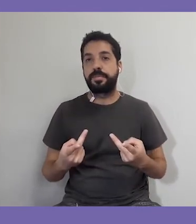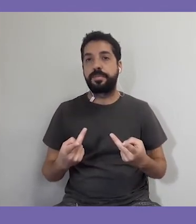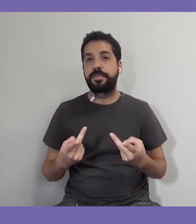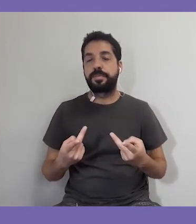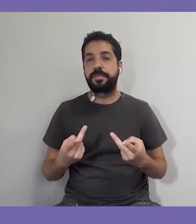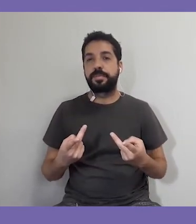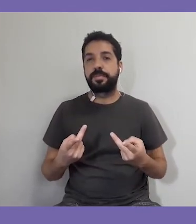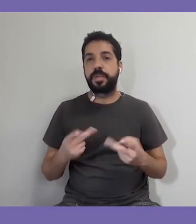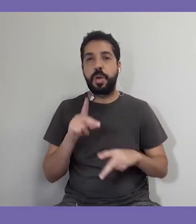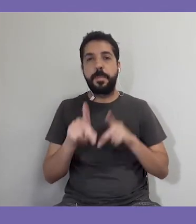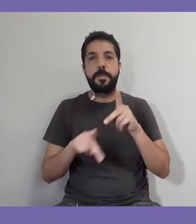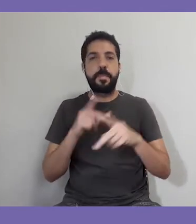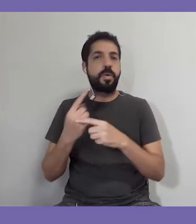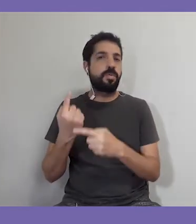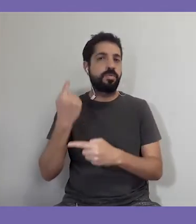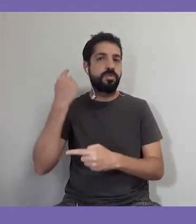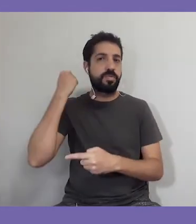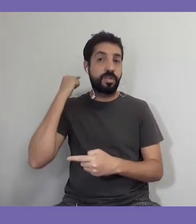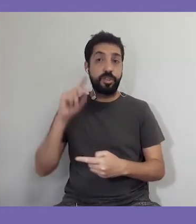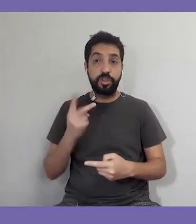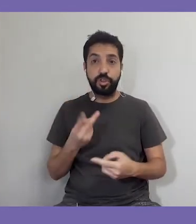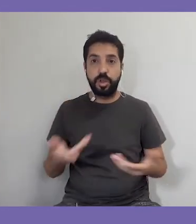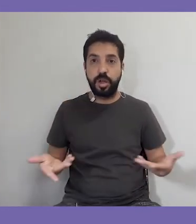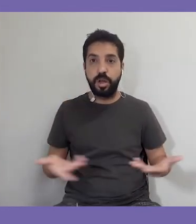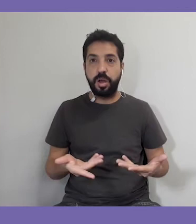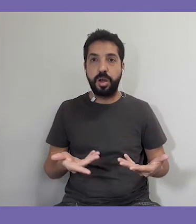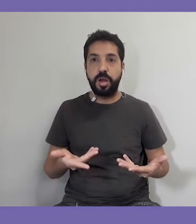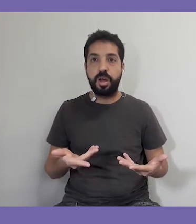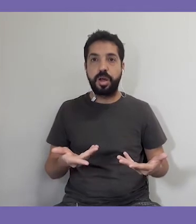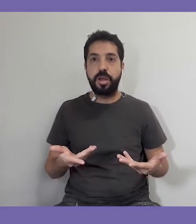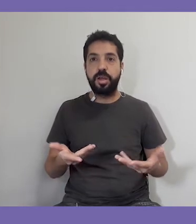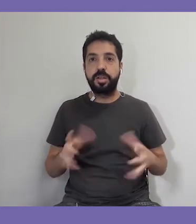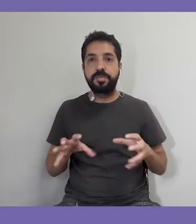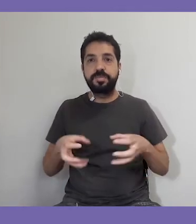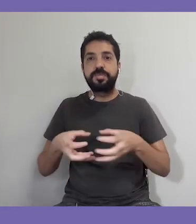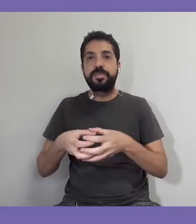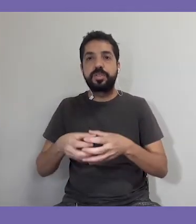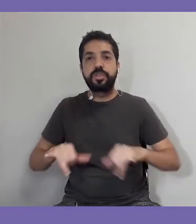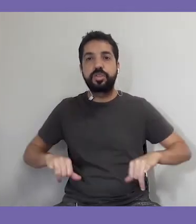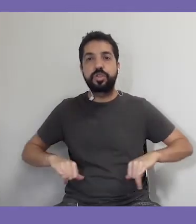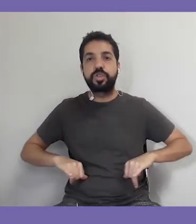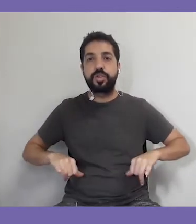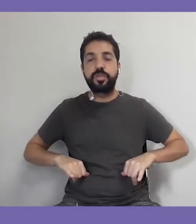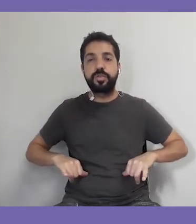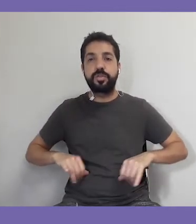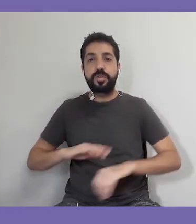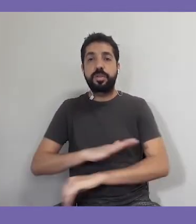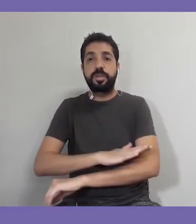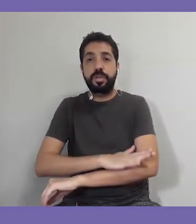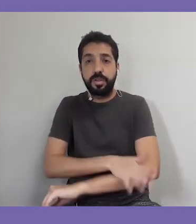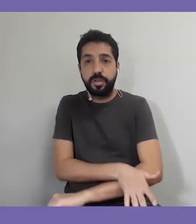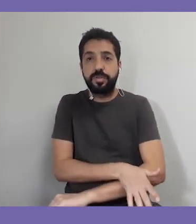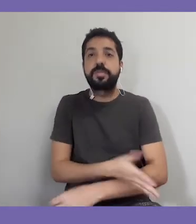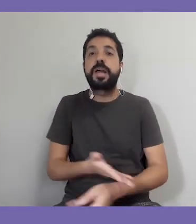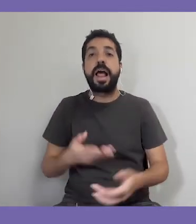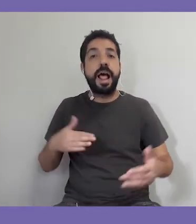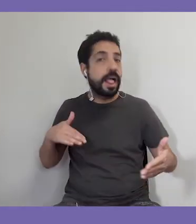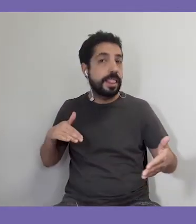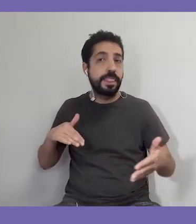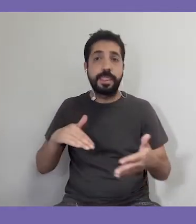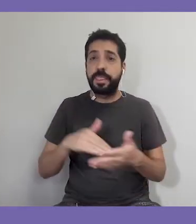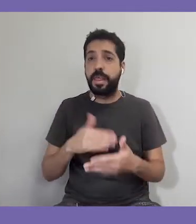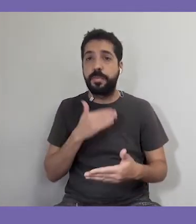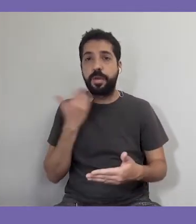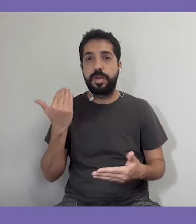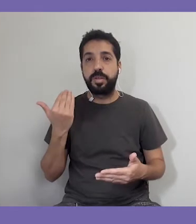dizer para esses antepassados as histórias desses irmãos que sofreram até a